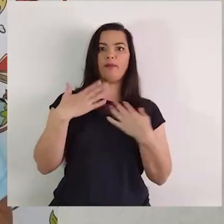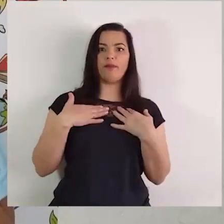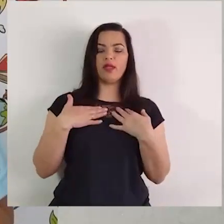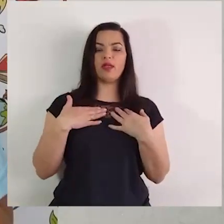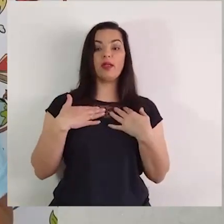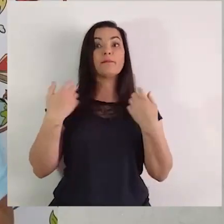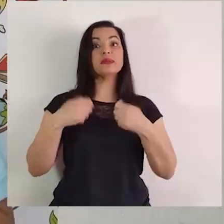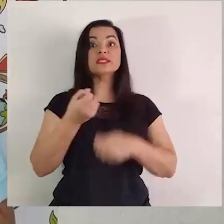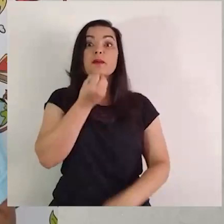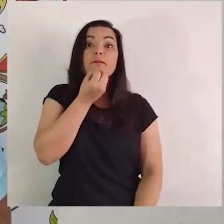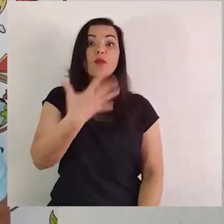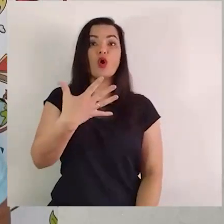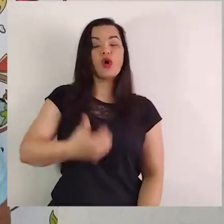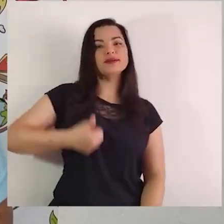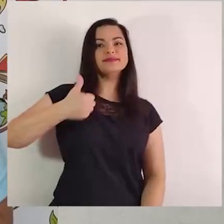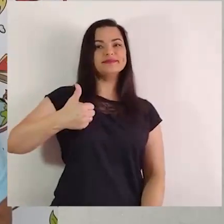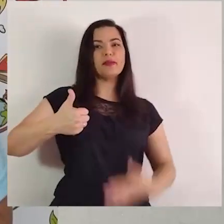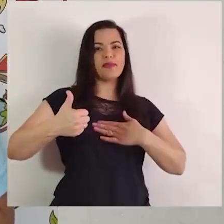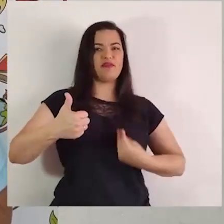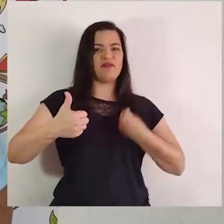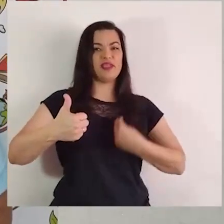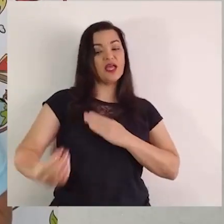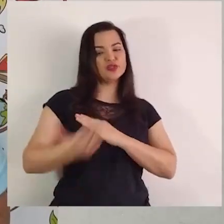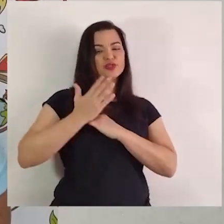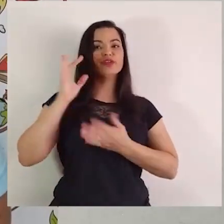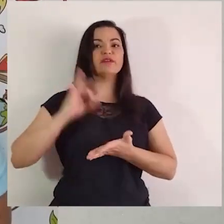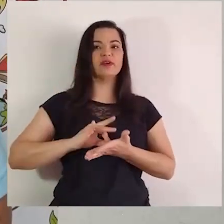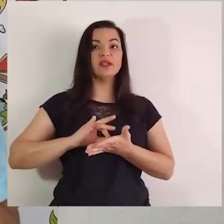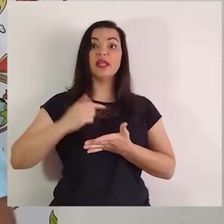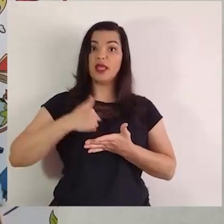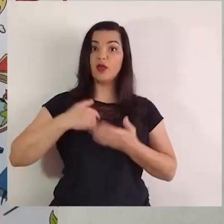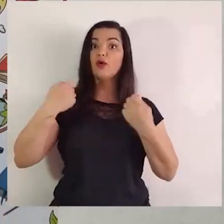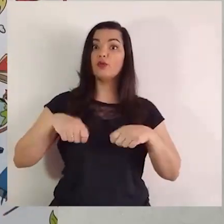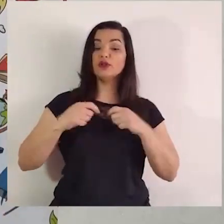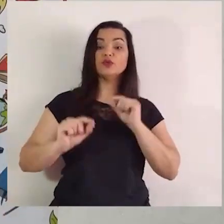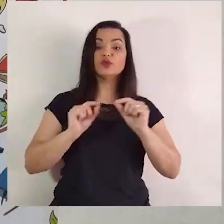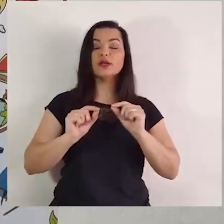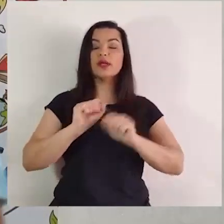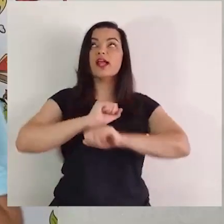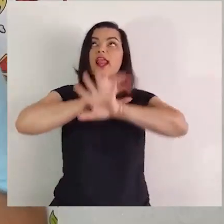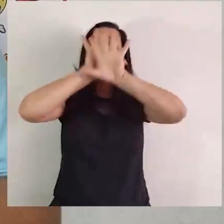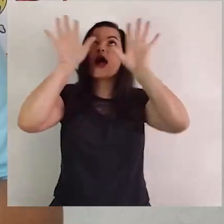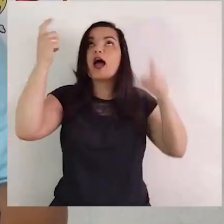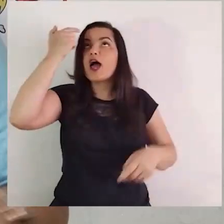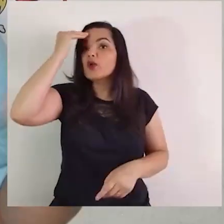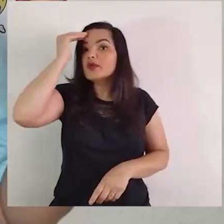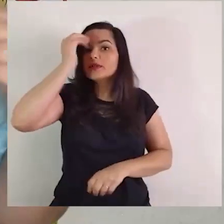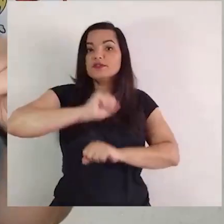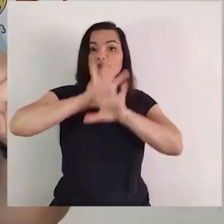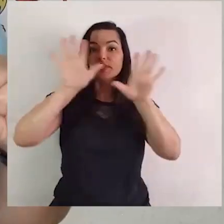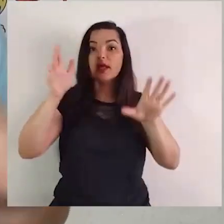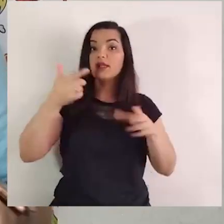precisa ser uma influência positiva para a minha vida. E eu preciso ter muita clareza que